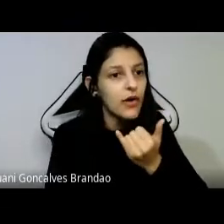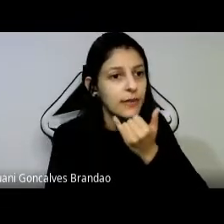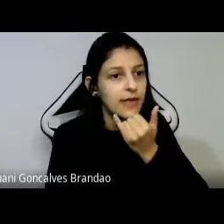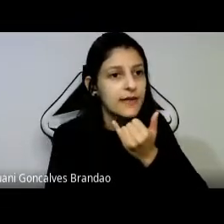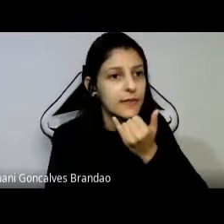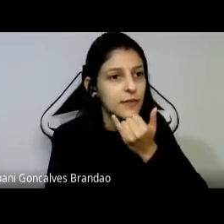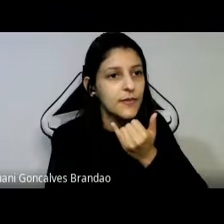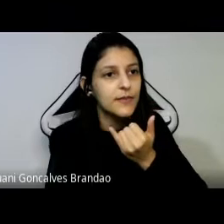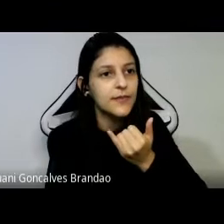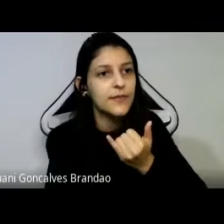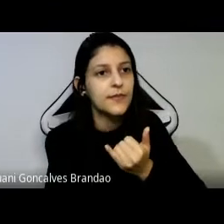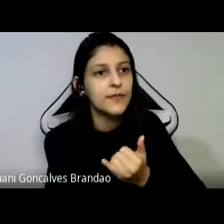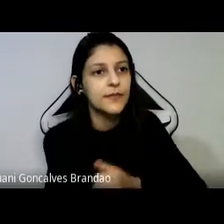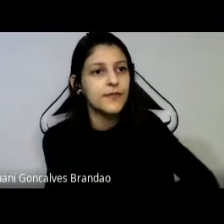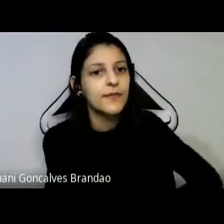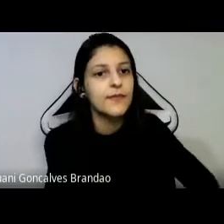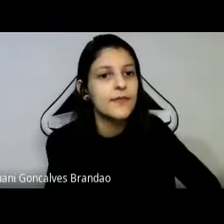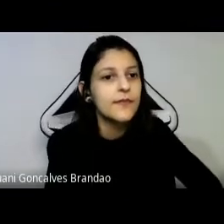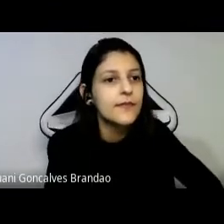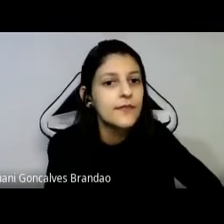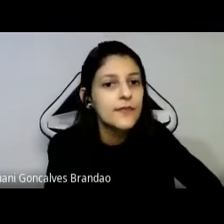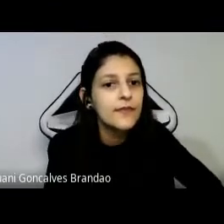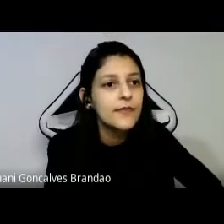de toque mesmo.